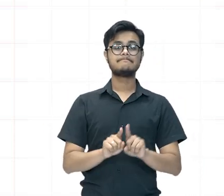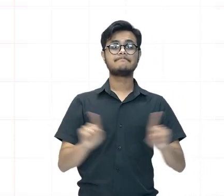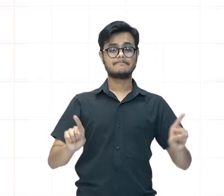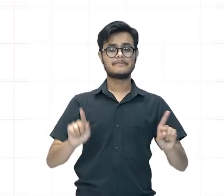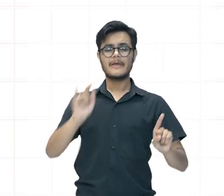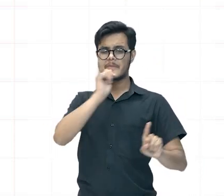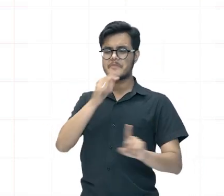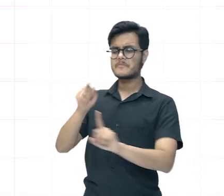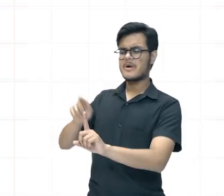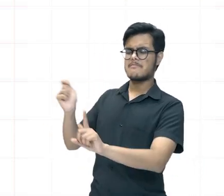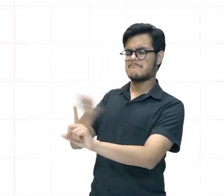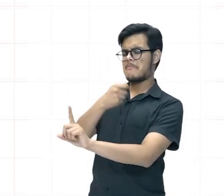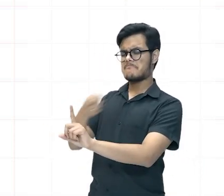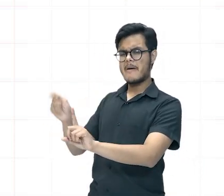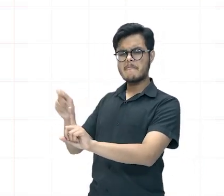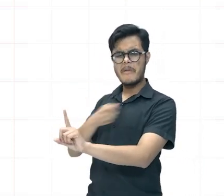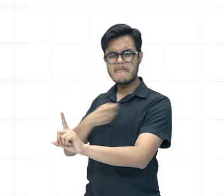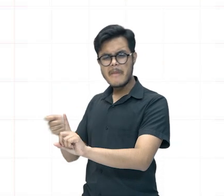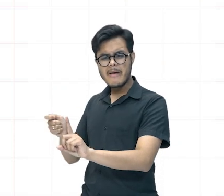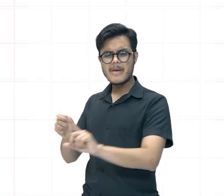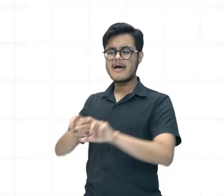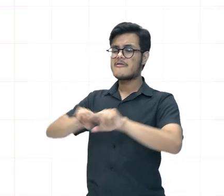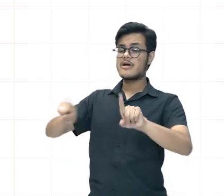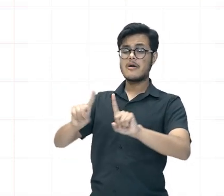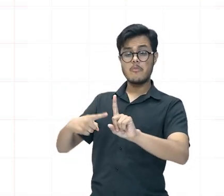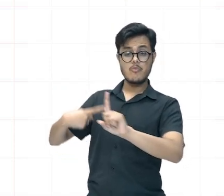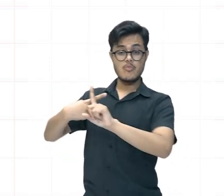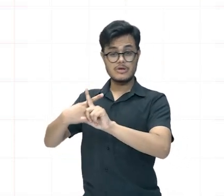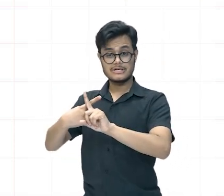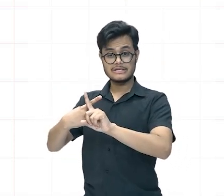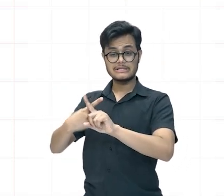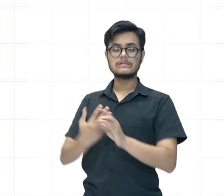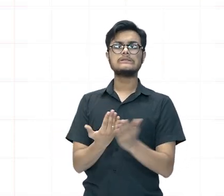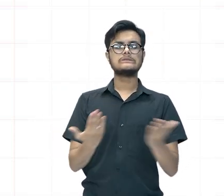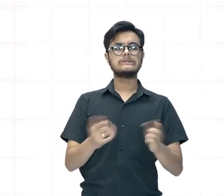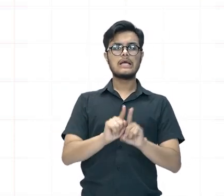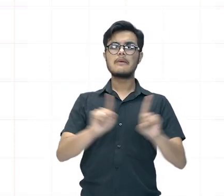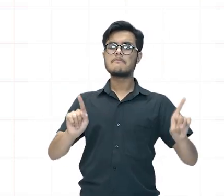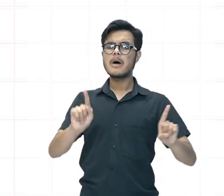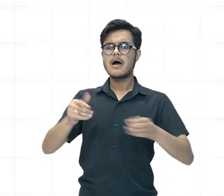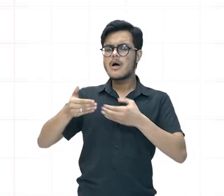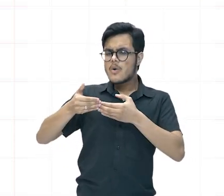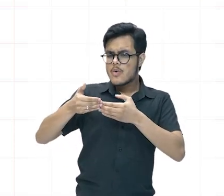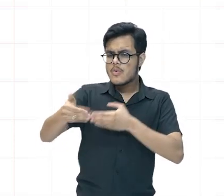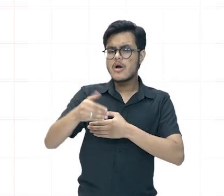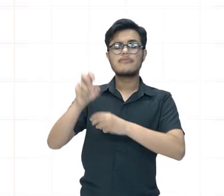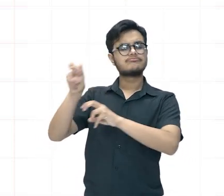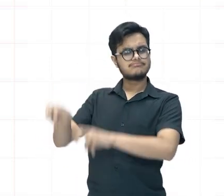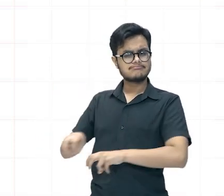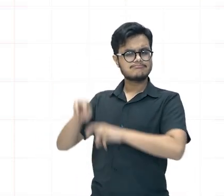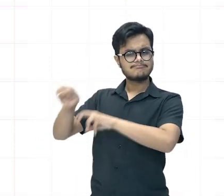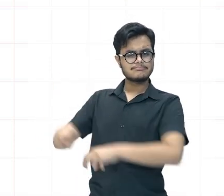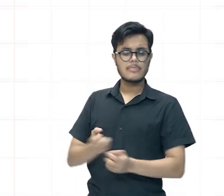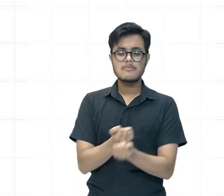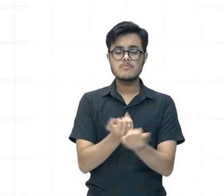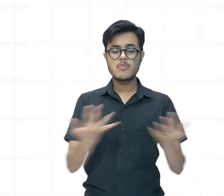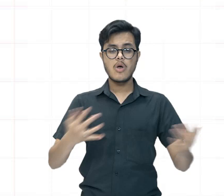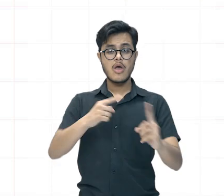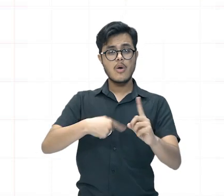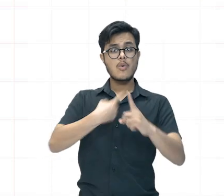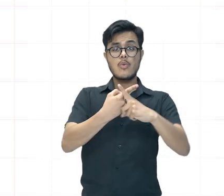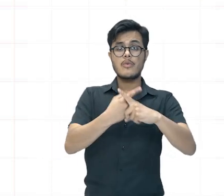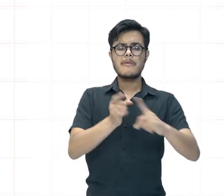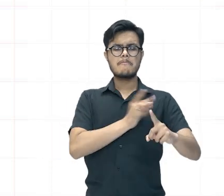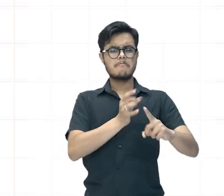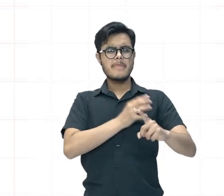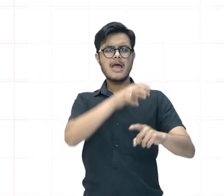de suplício, tortura, composto por 3 estacas. No início, era utilizado na agricultura, sendo posteriormente